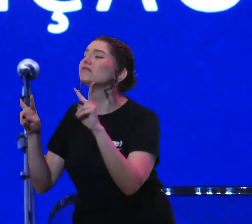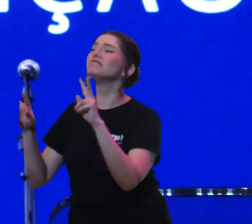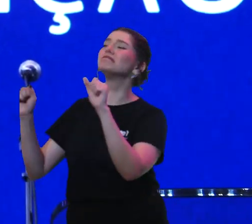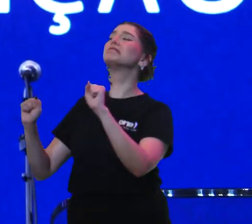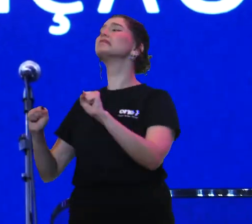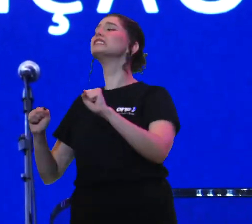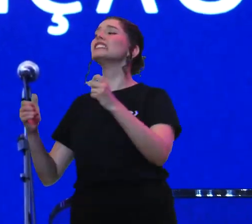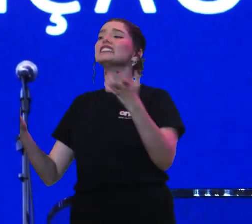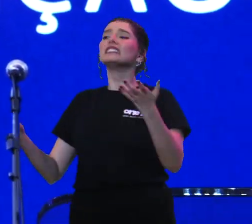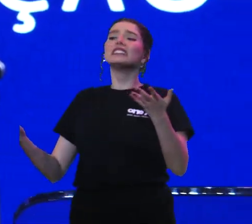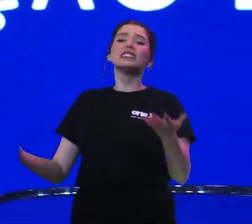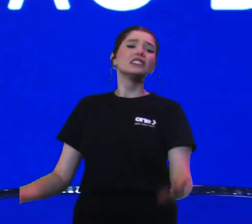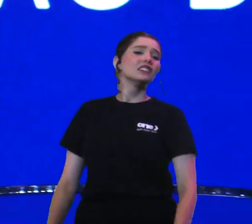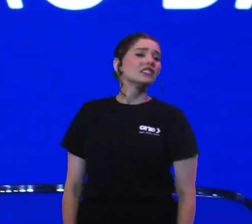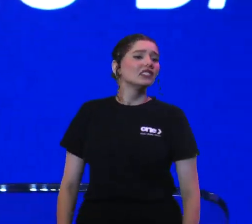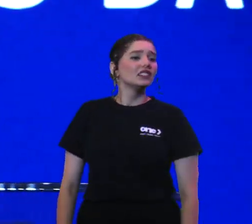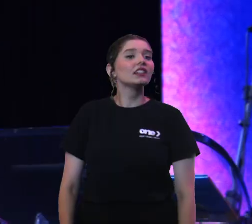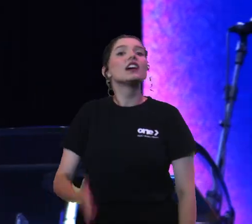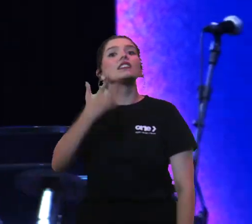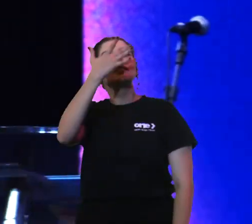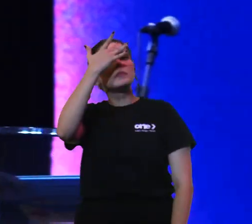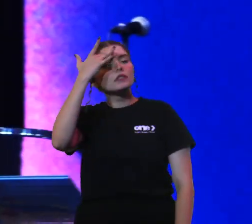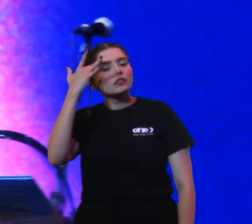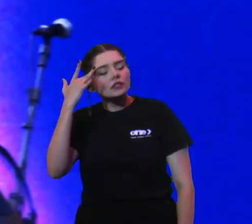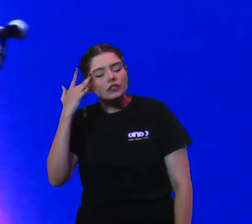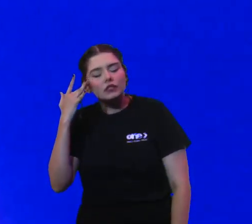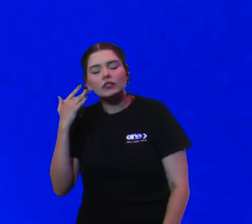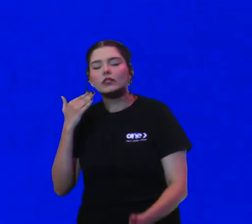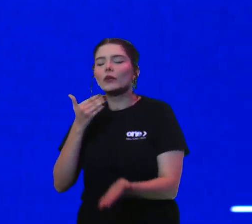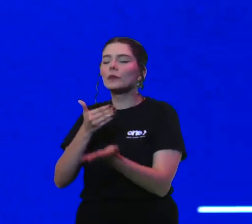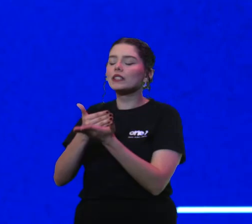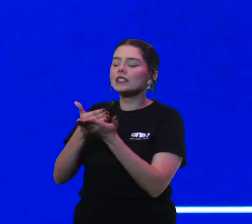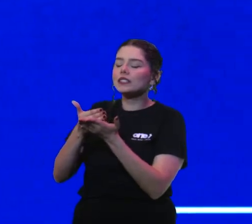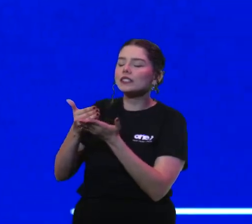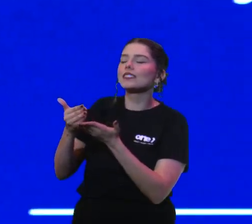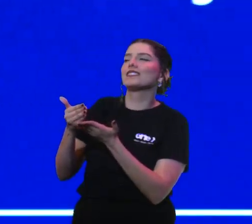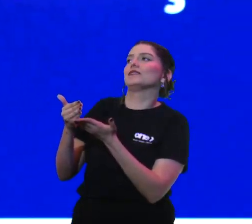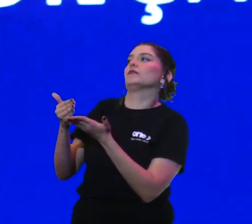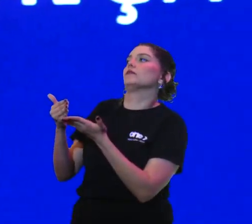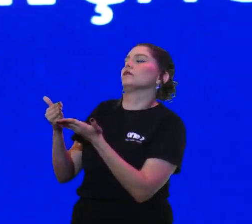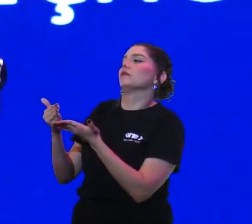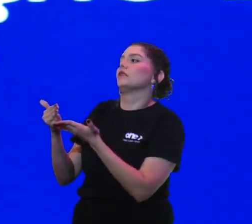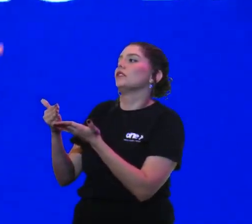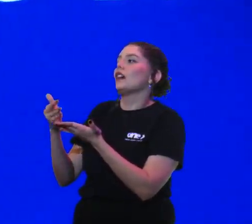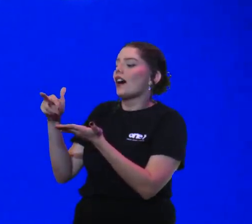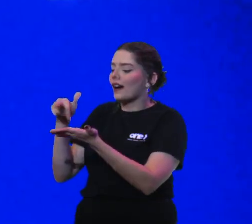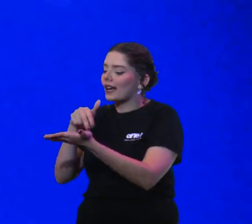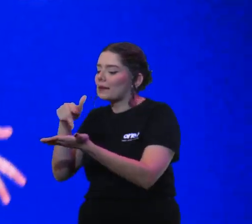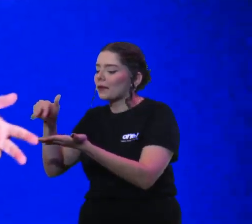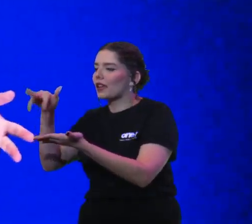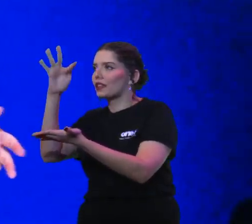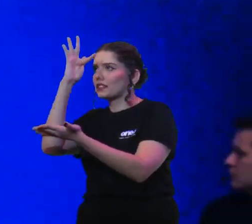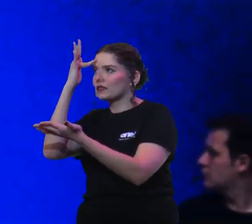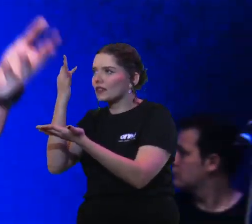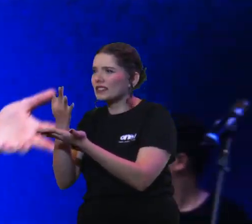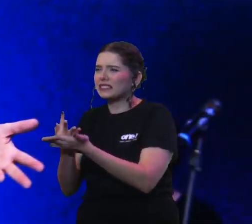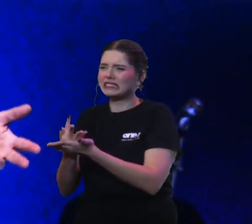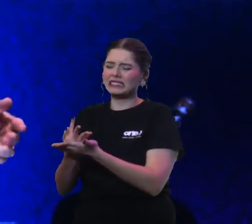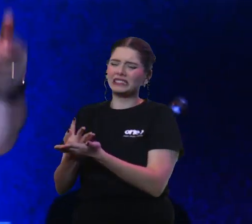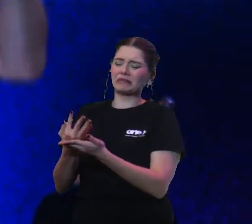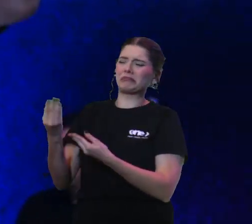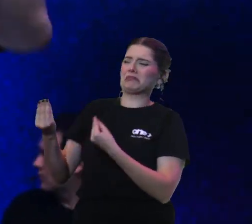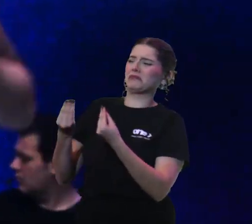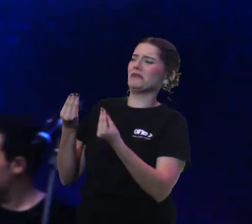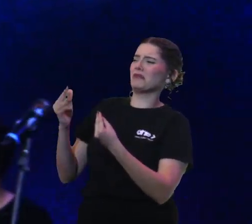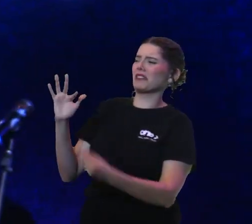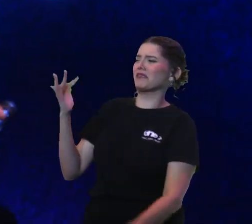fazendo. E tem gente que está começando a caminhada de fé. E no começo às vezes é estranho. No começo às vezes é difícil entender como é que isso acontece,